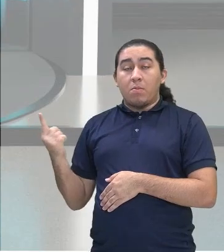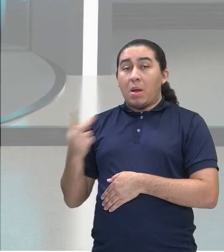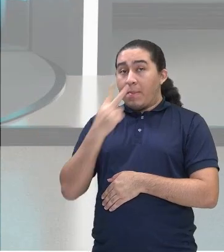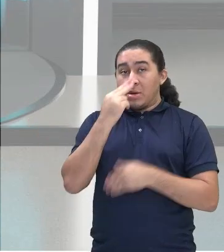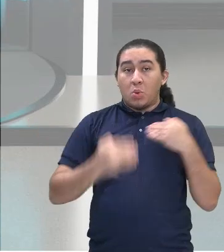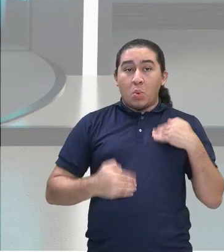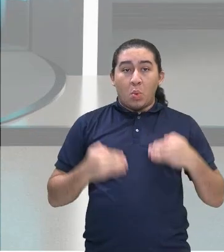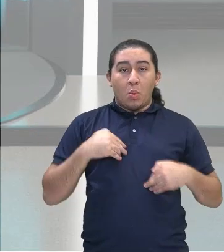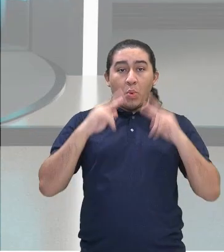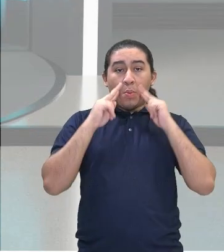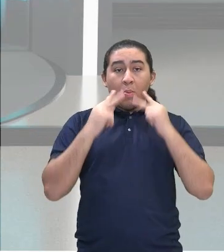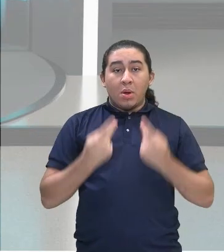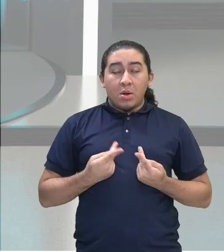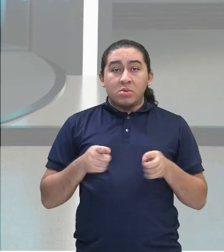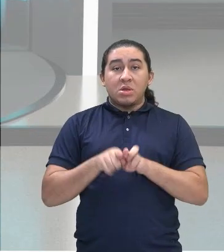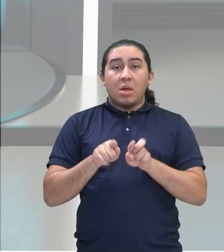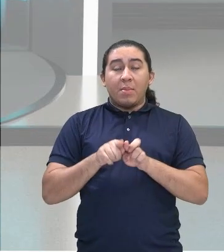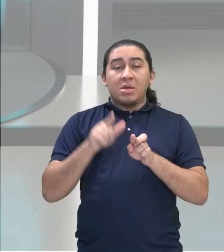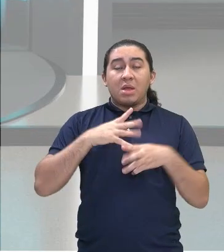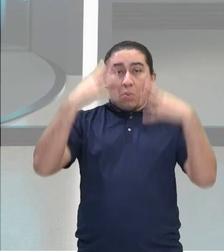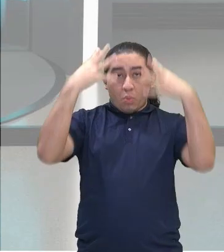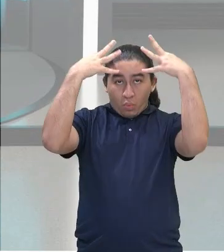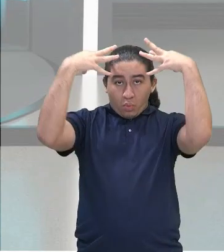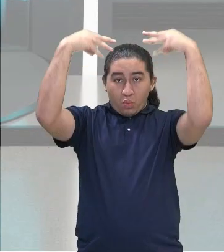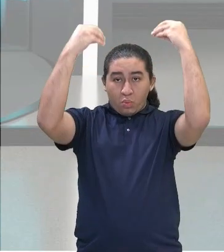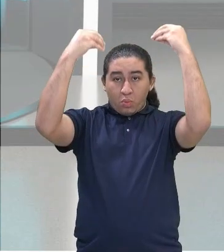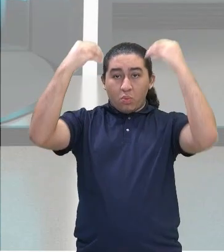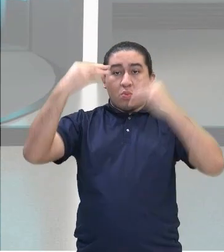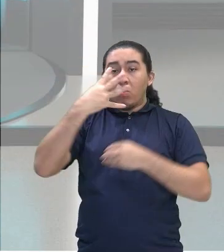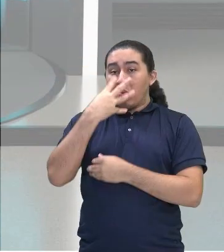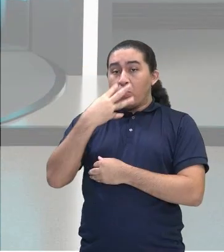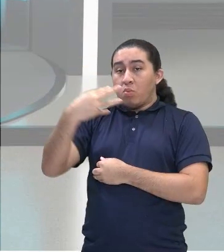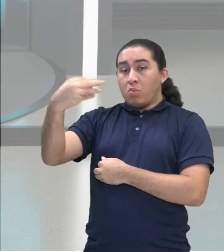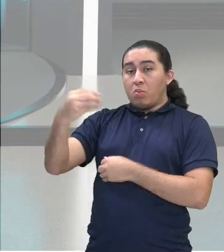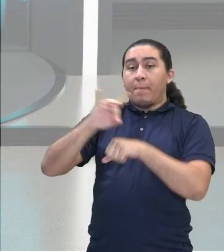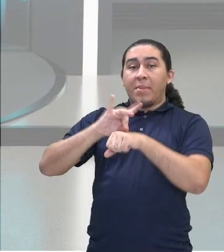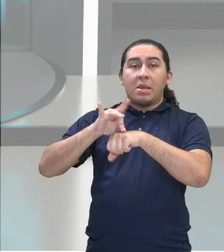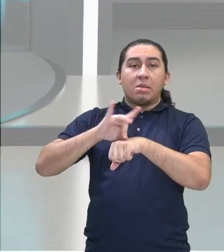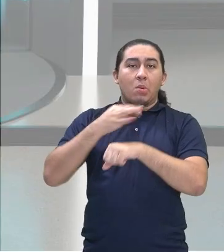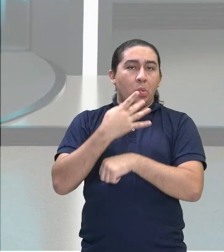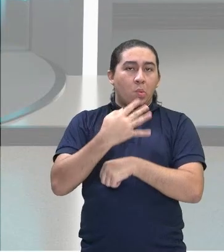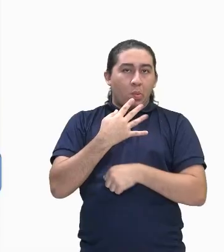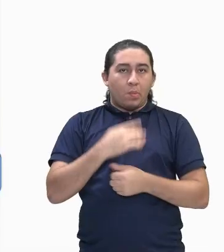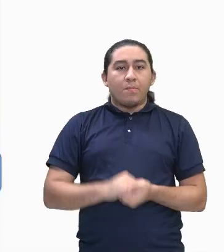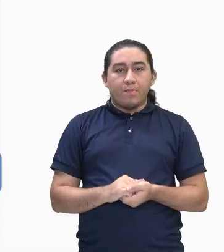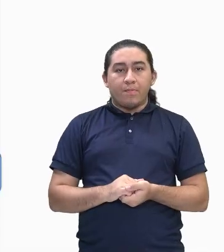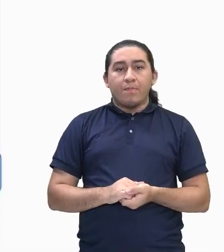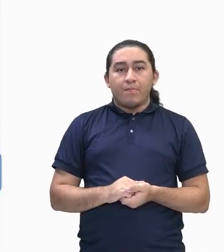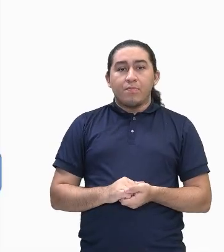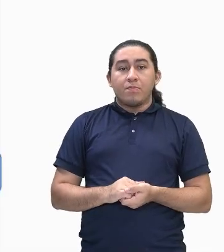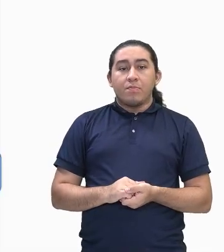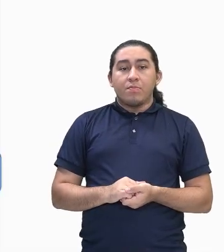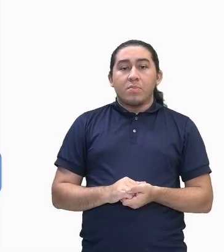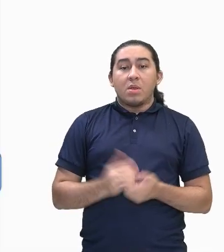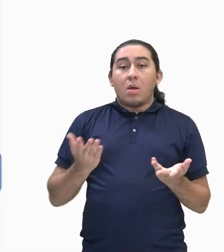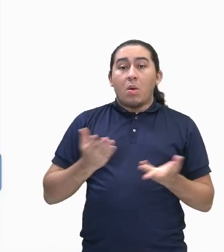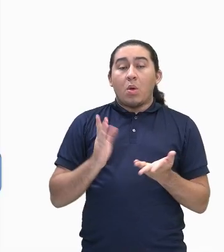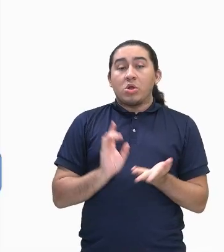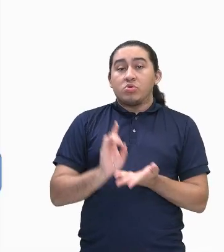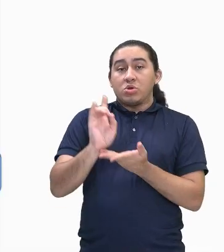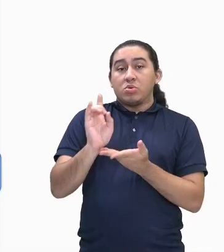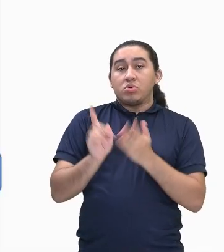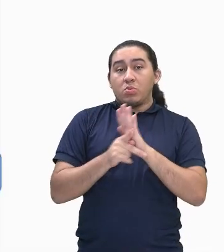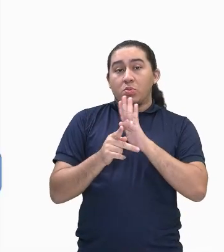chacal. Então, a gente vai mostrar para vocês os deuses egípcios. Como vocês podem